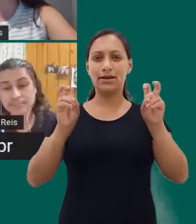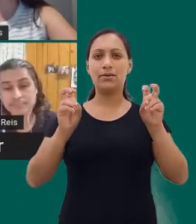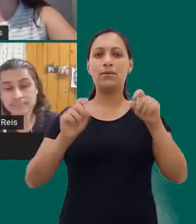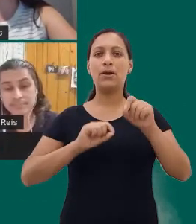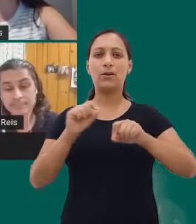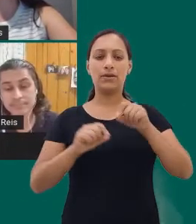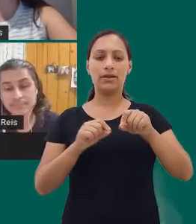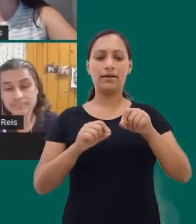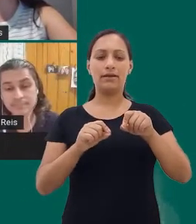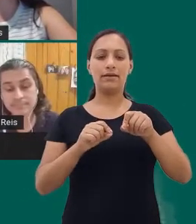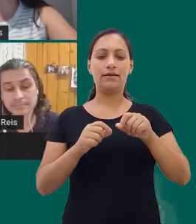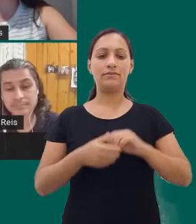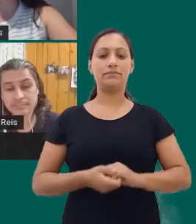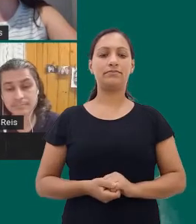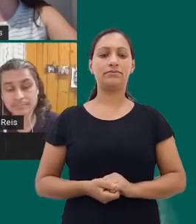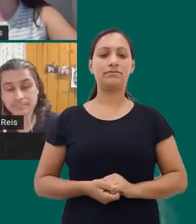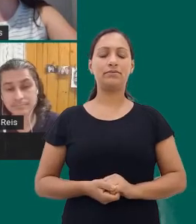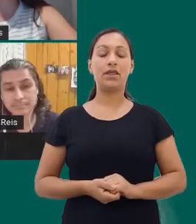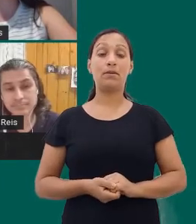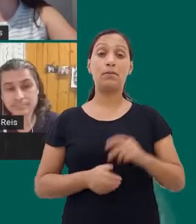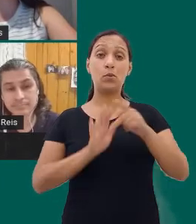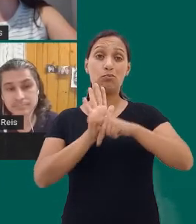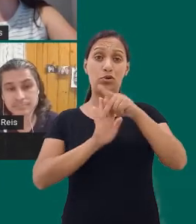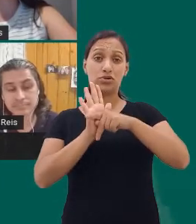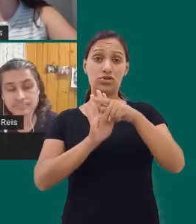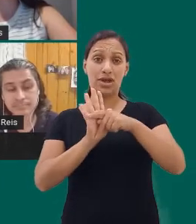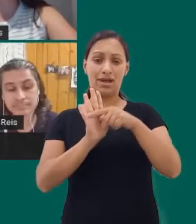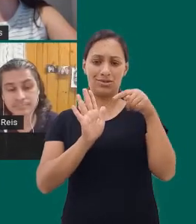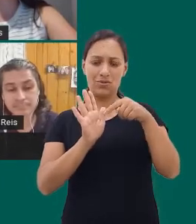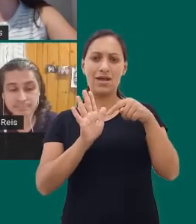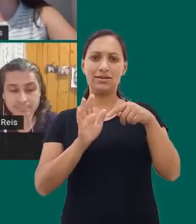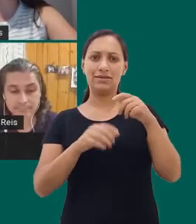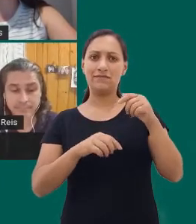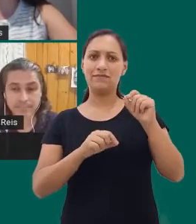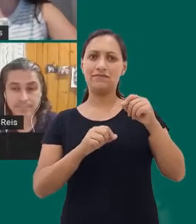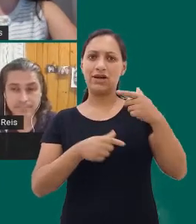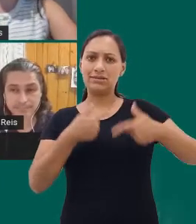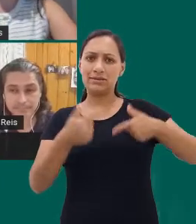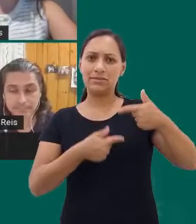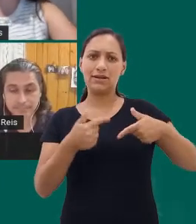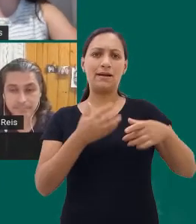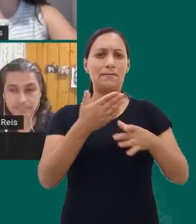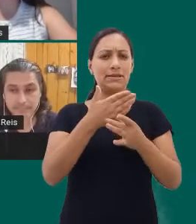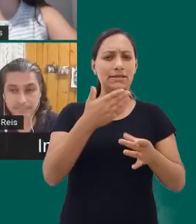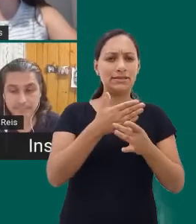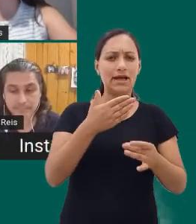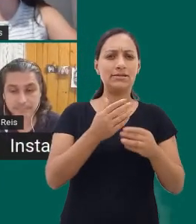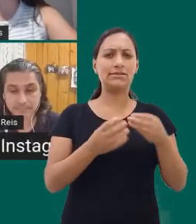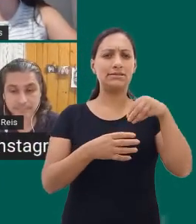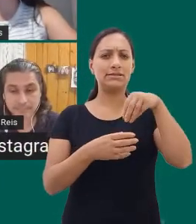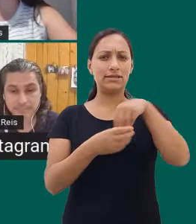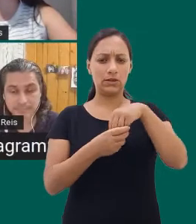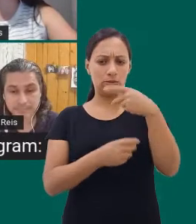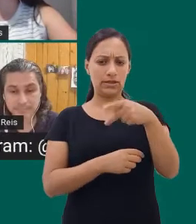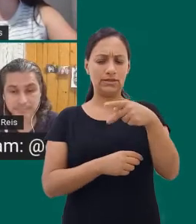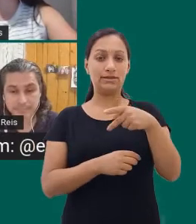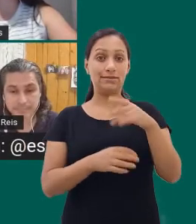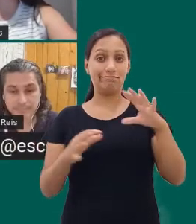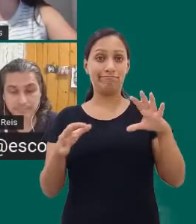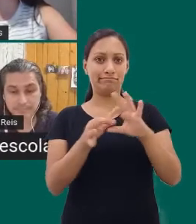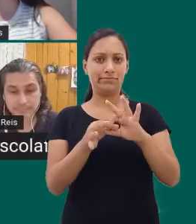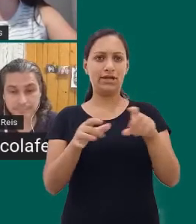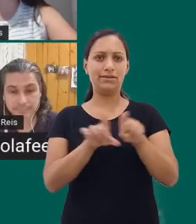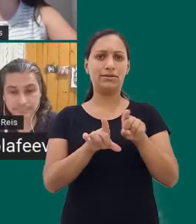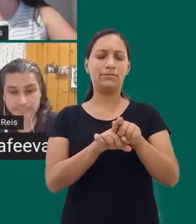vai perpassar, então, pelo aquele projeto que está sendo trabalhado, as habilidades que estão ali elencadas e as